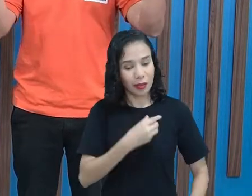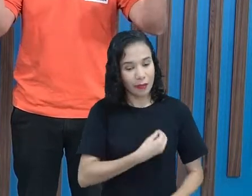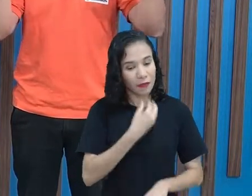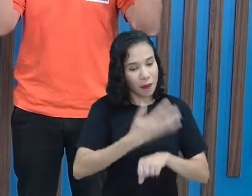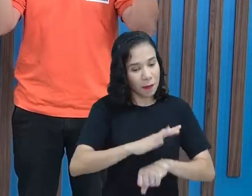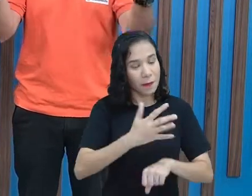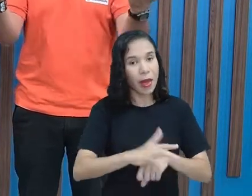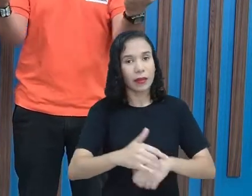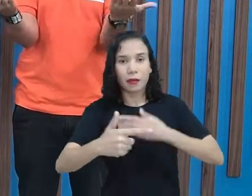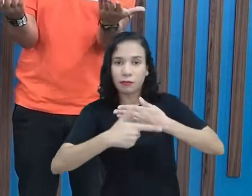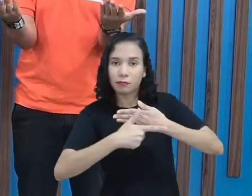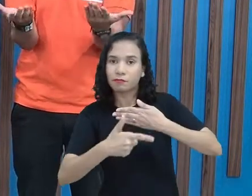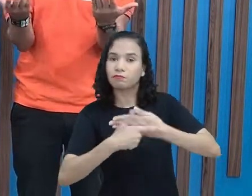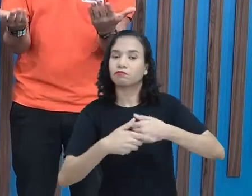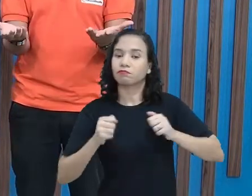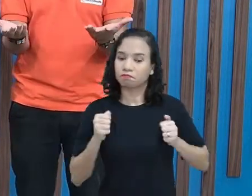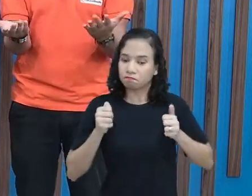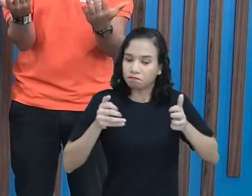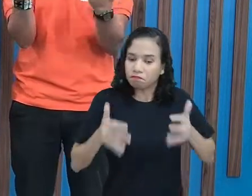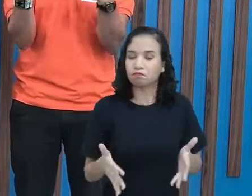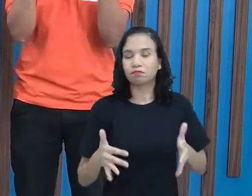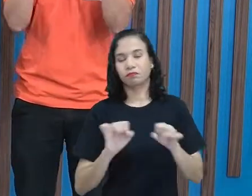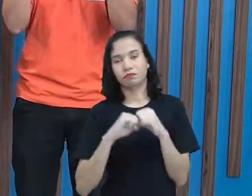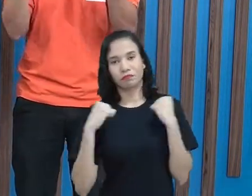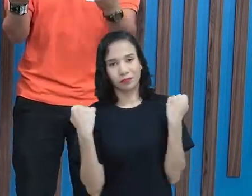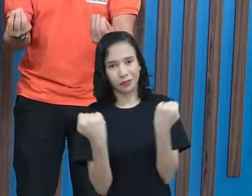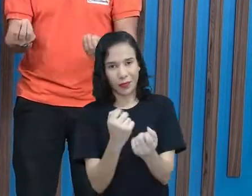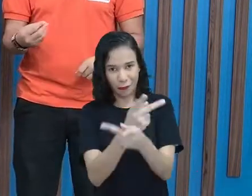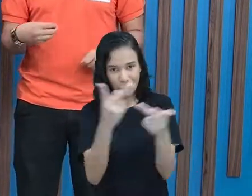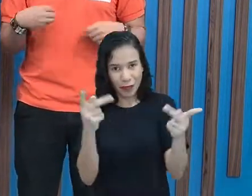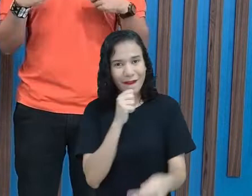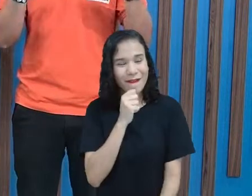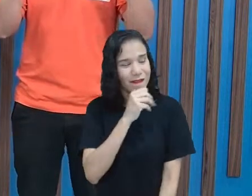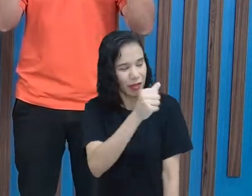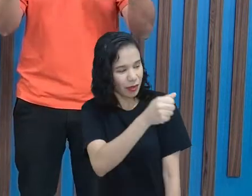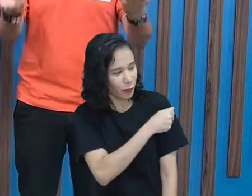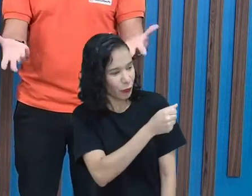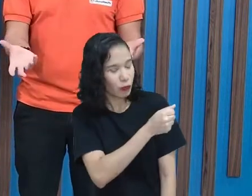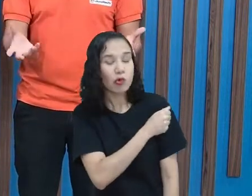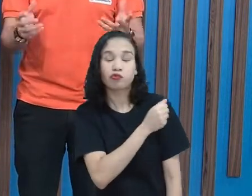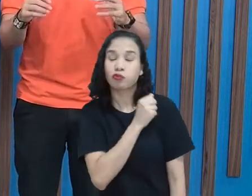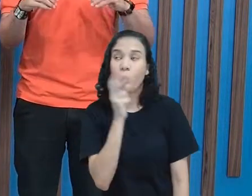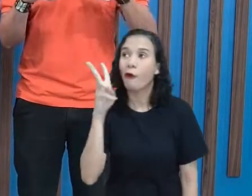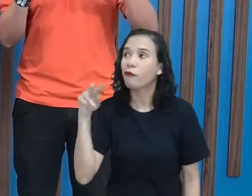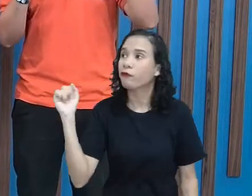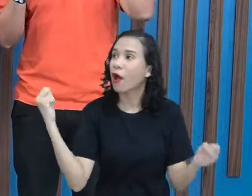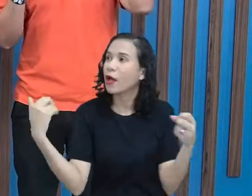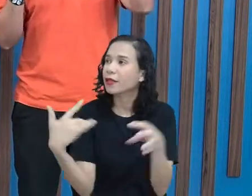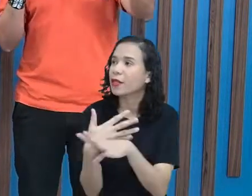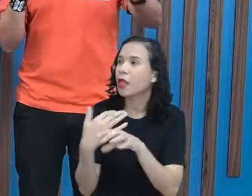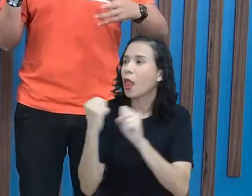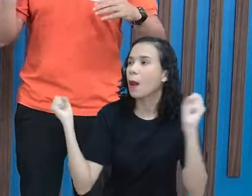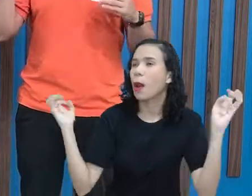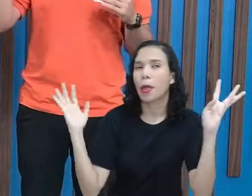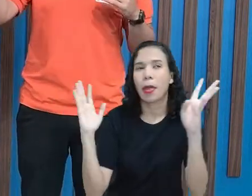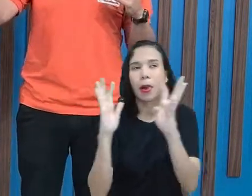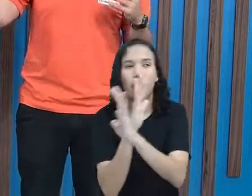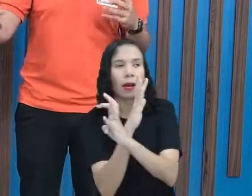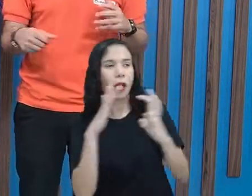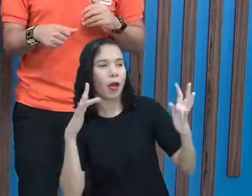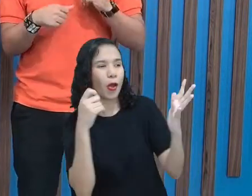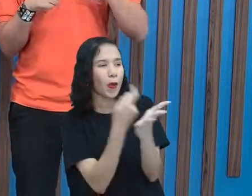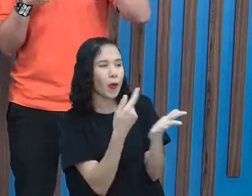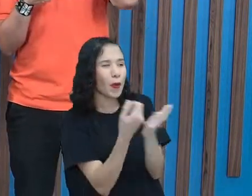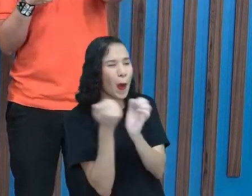papel mais ativo ainda, né? Vocês são estudantes, vocês circulam nas cidades, vocês compram, vocês saem